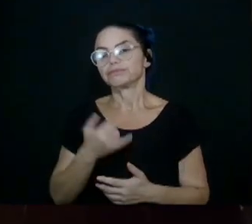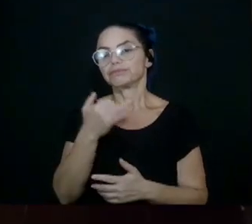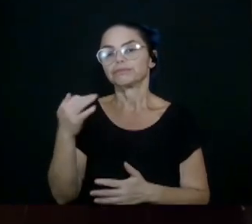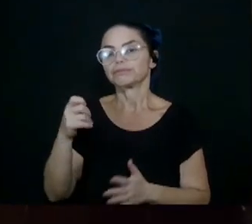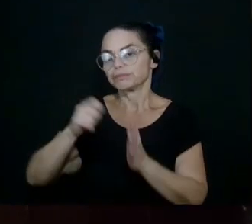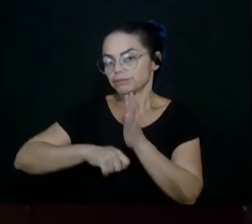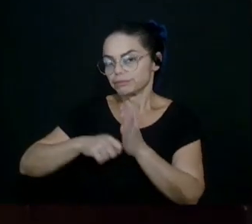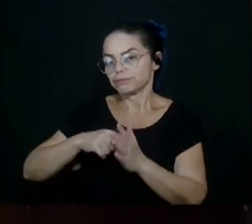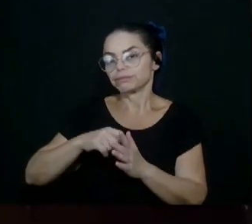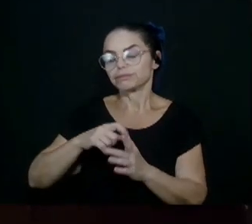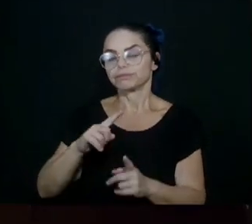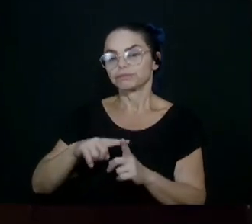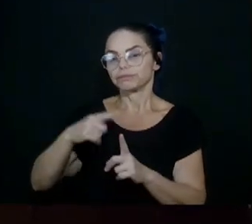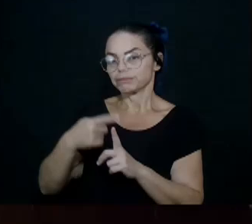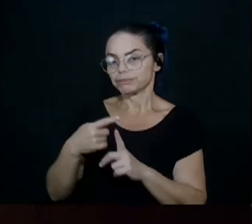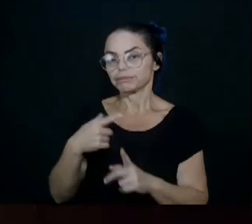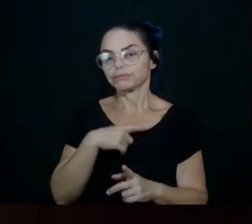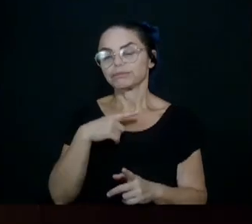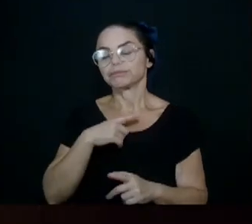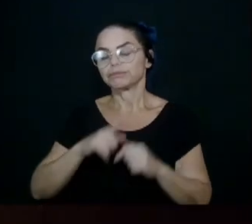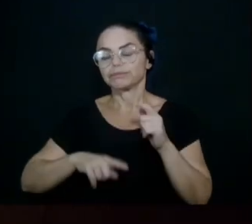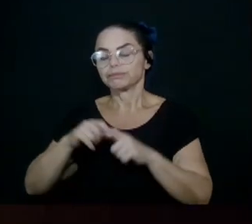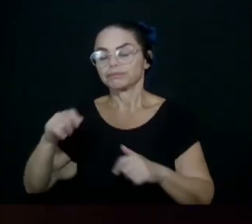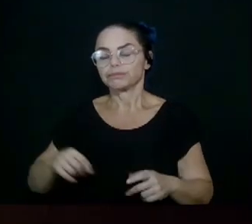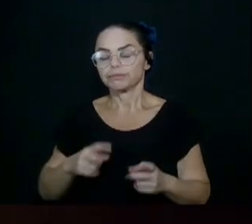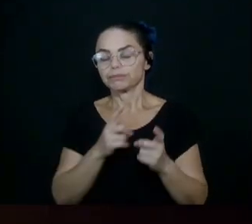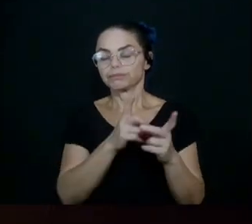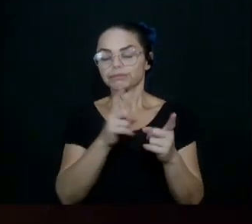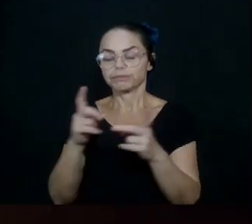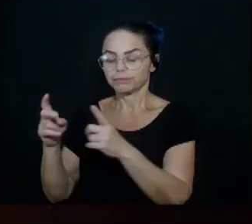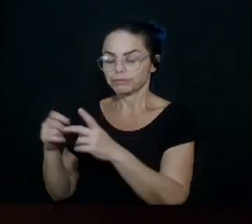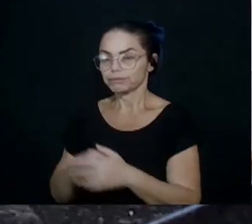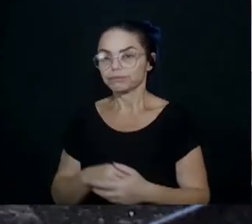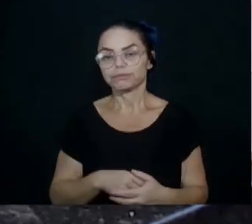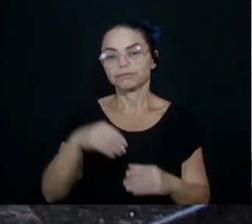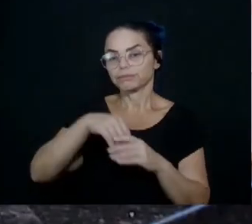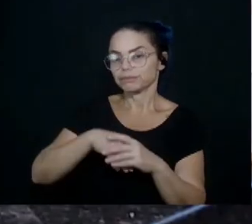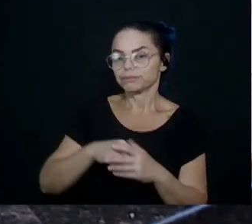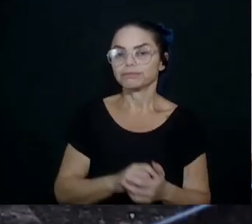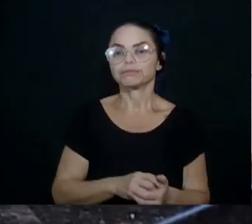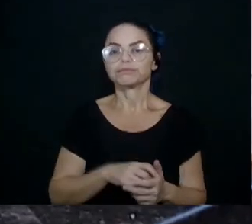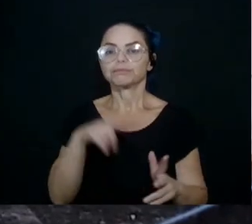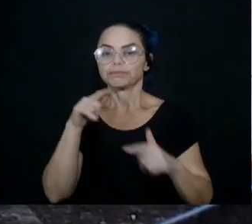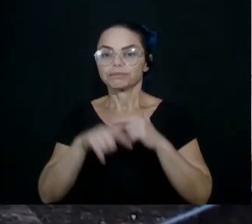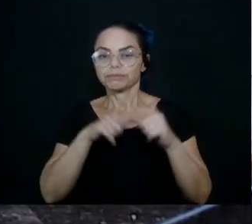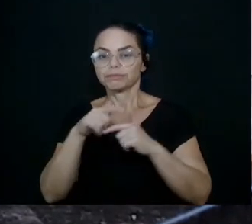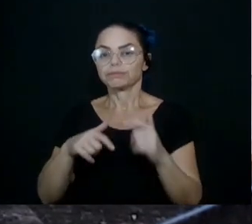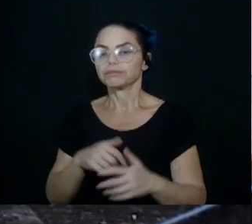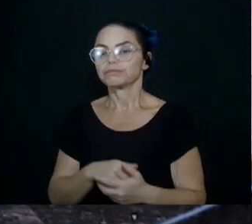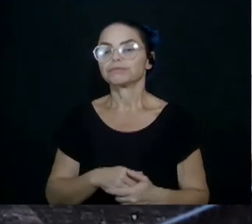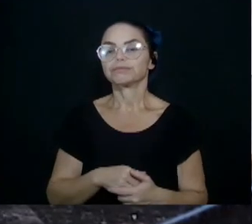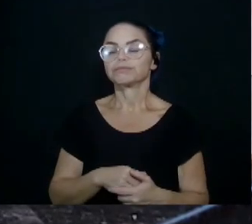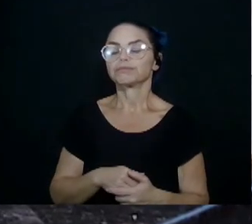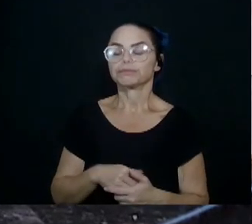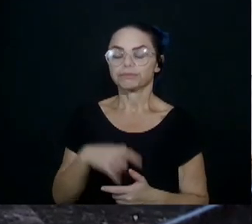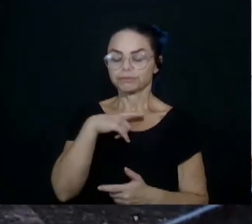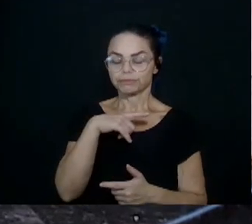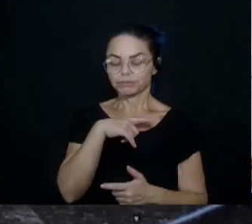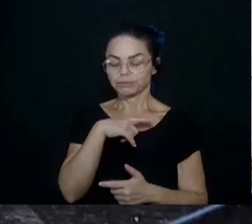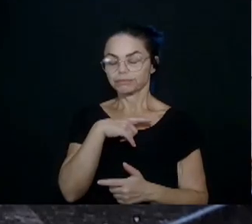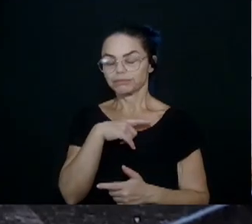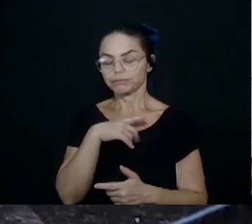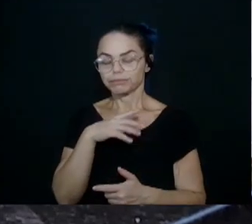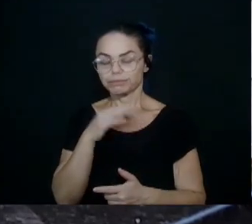vamos ter, produtos vendidos. Então, tudo isso entra dentro das nossas métricas para que a gente tenha uma